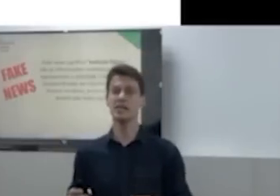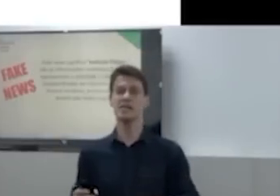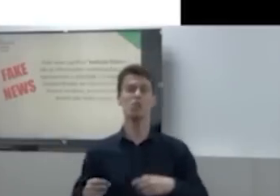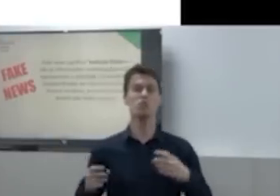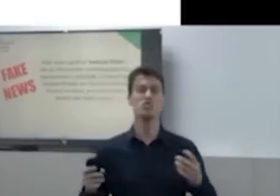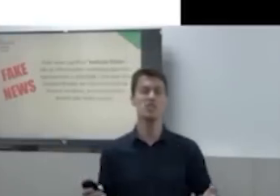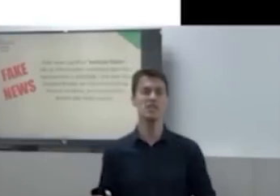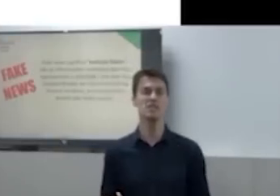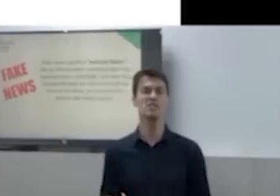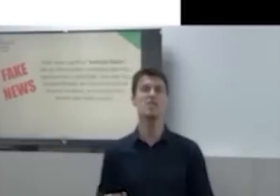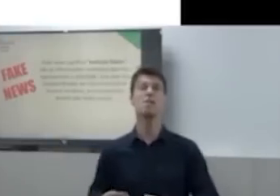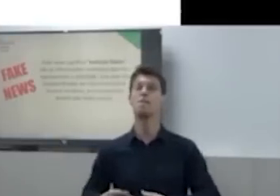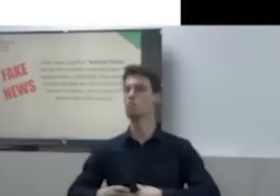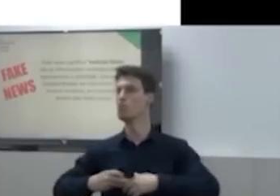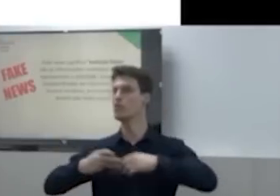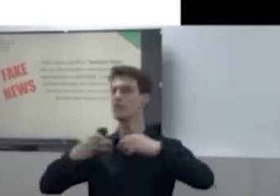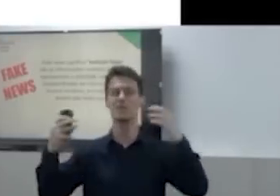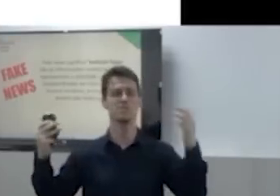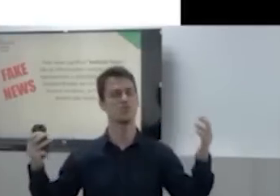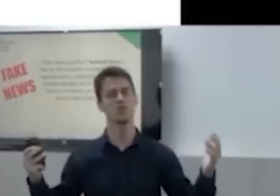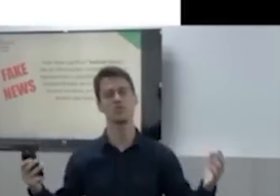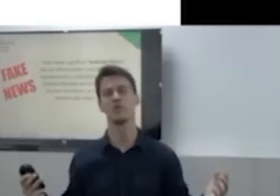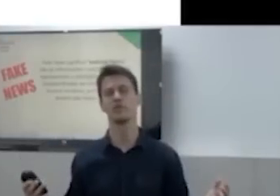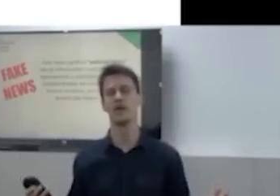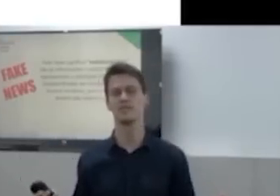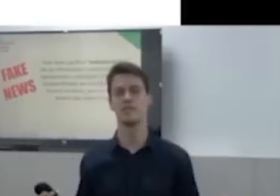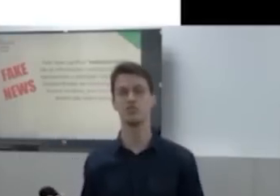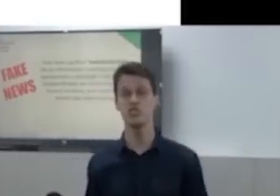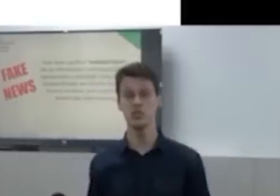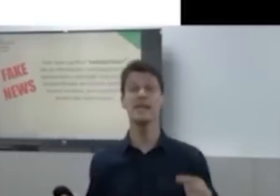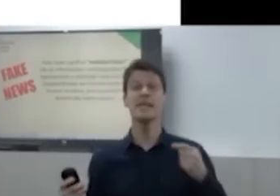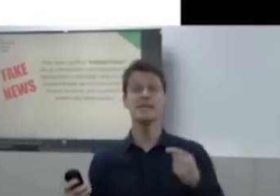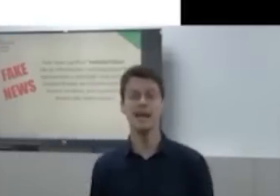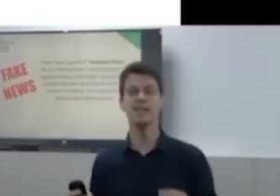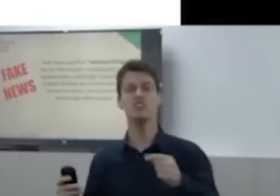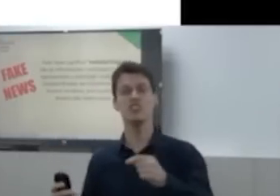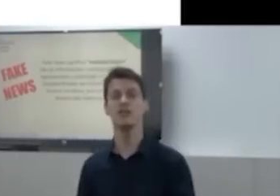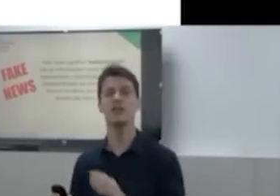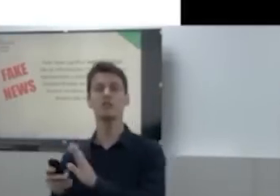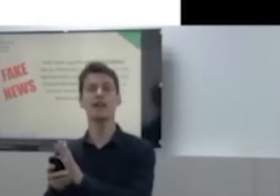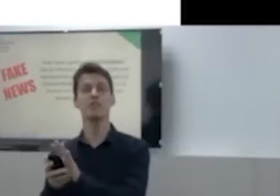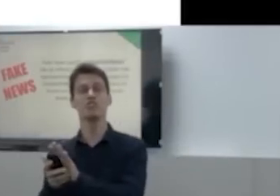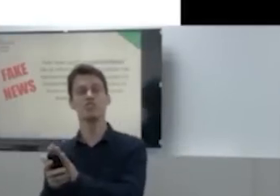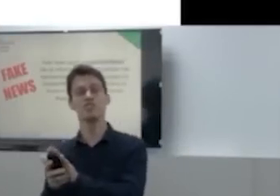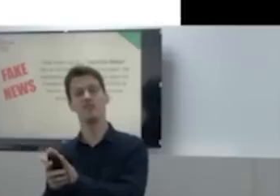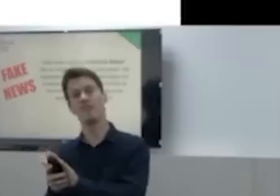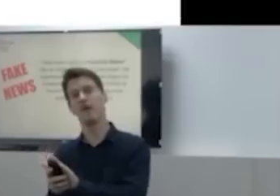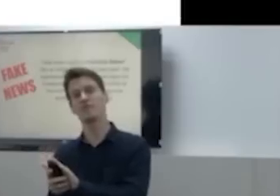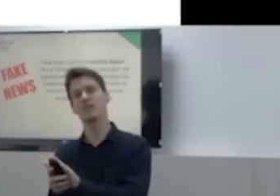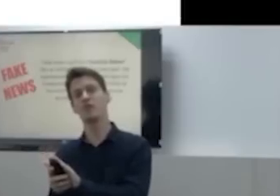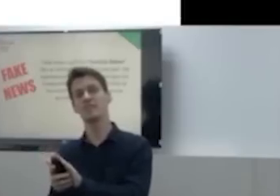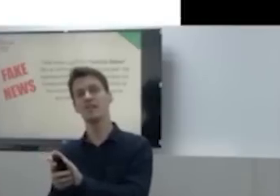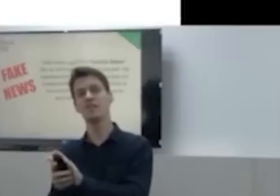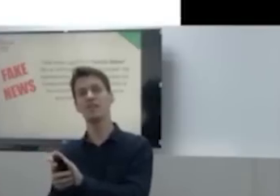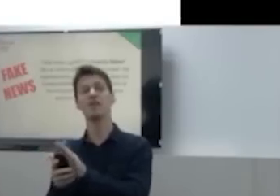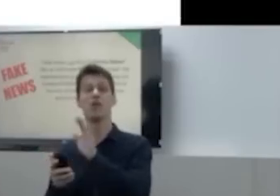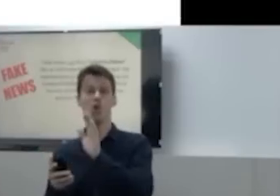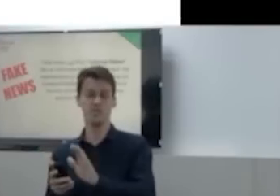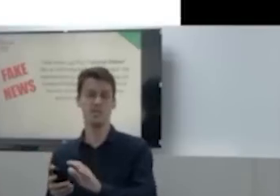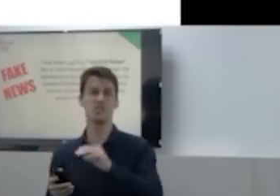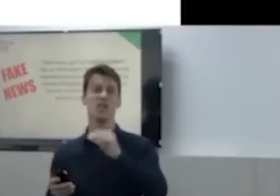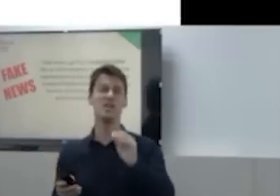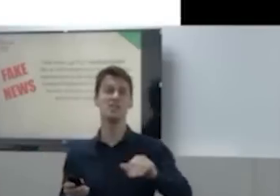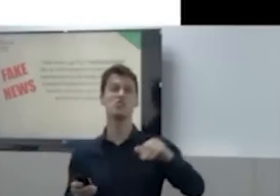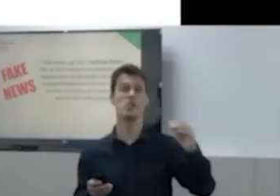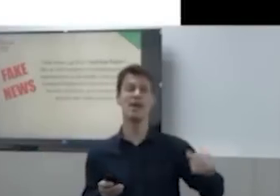contar, e daqui a alguns dias, muitas pessoas vão estar sabendo disso e acreditando na notícia falsa que eu